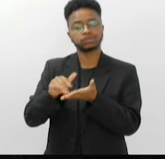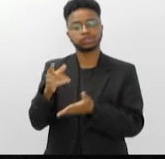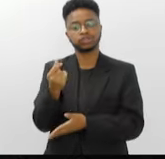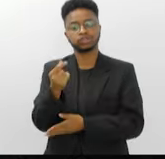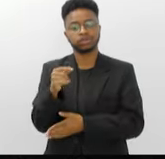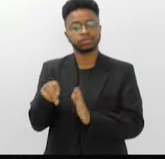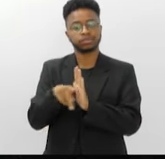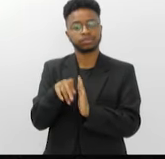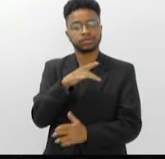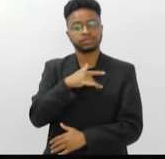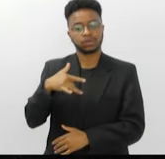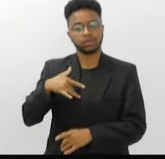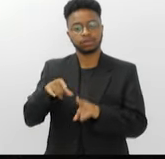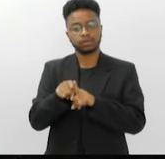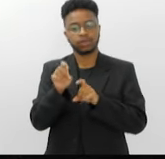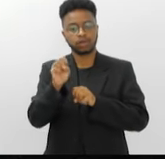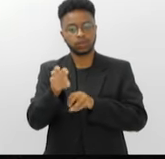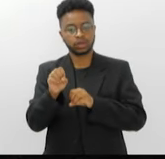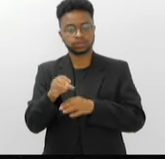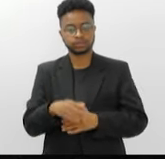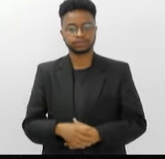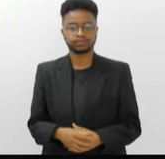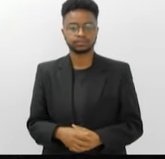educação. Então,